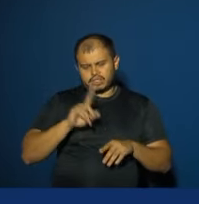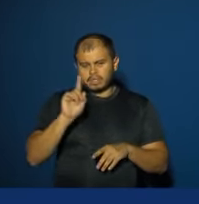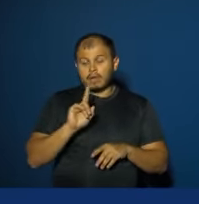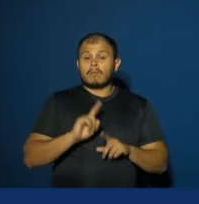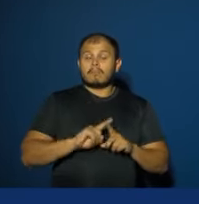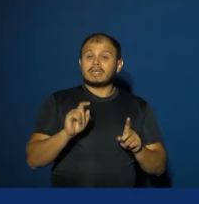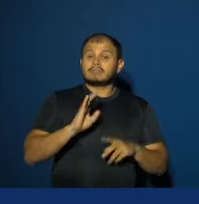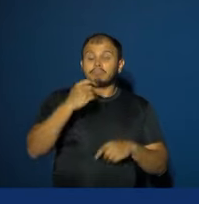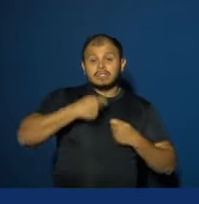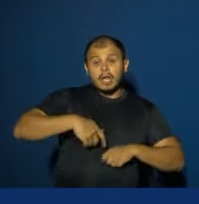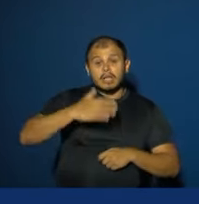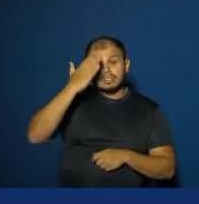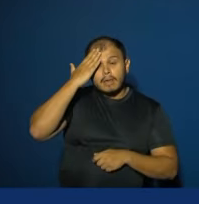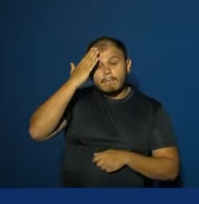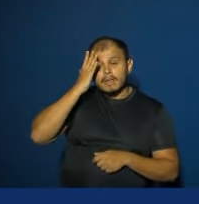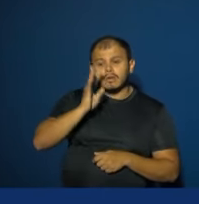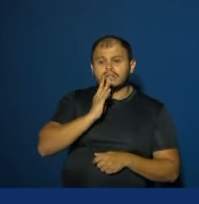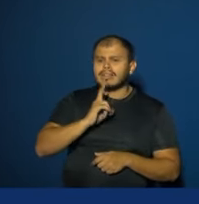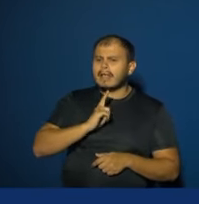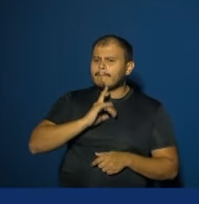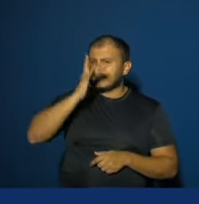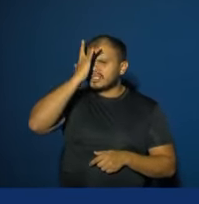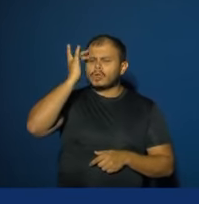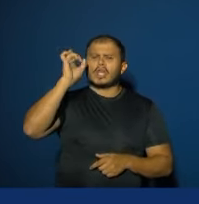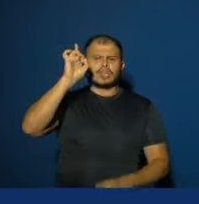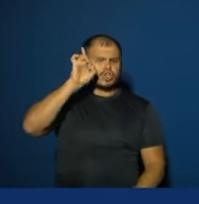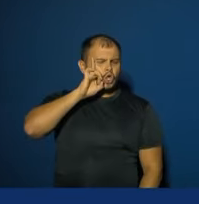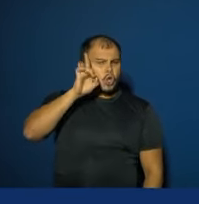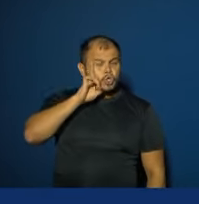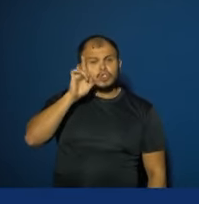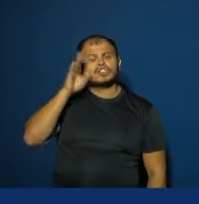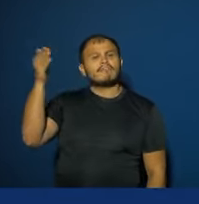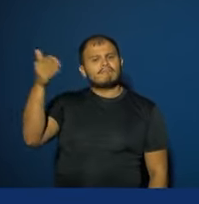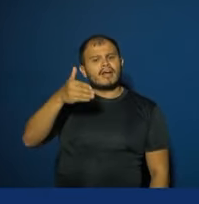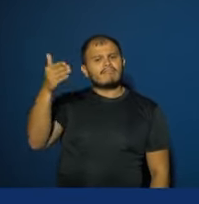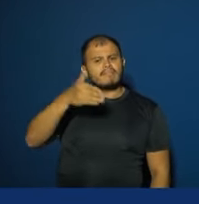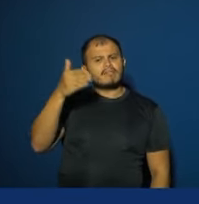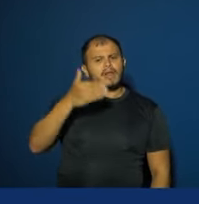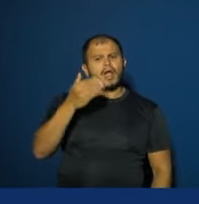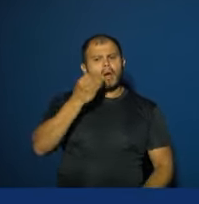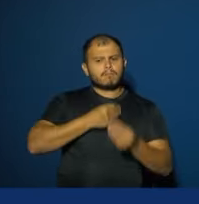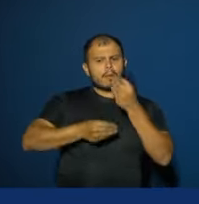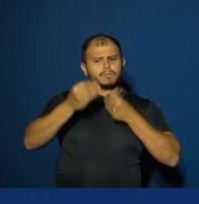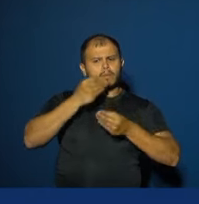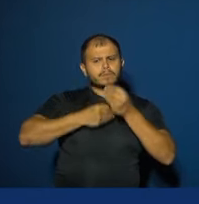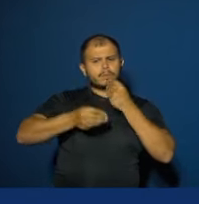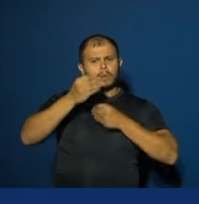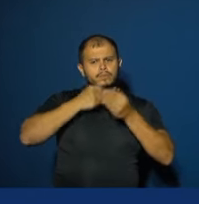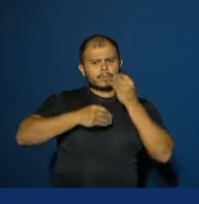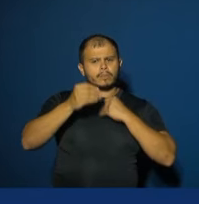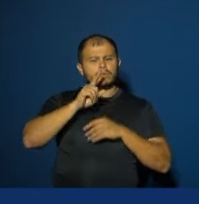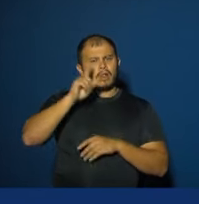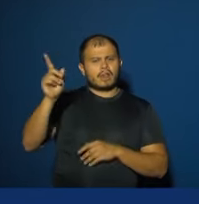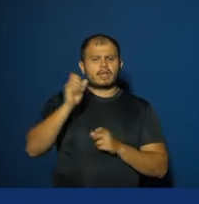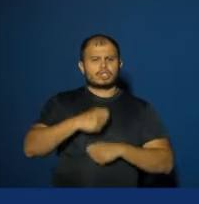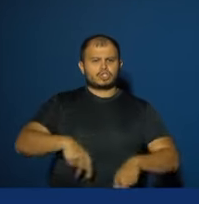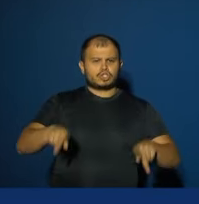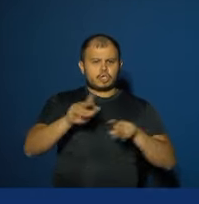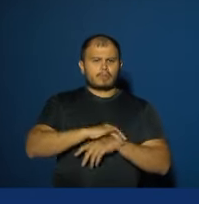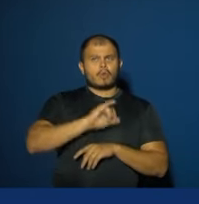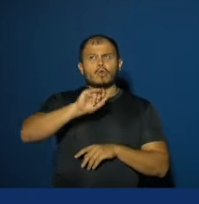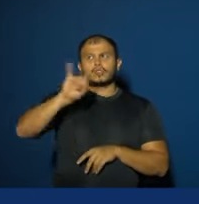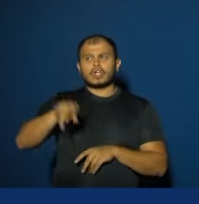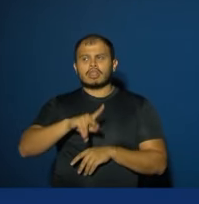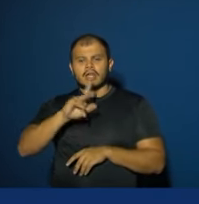o cliente Apesar dele tem gente que vai todo dia almoçar lá no iguatem São Paulo eu vejo as mesmas pessoas almoçando tem gente que vai no JK